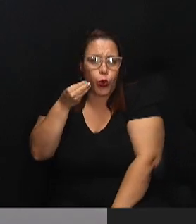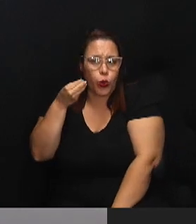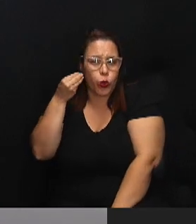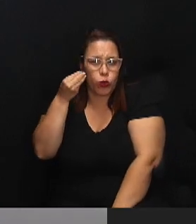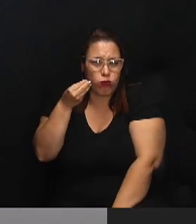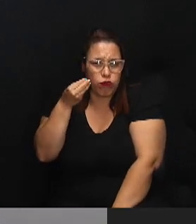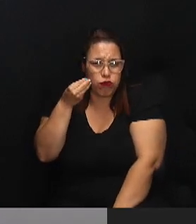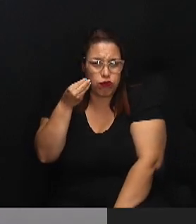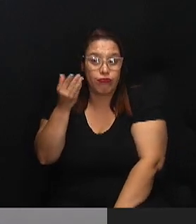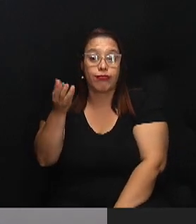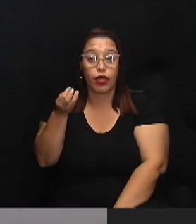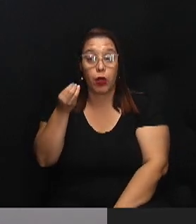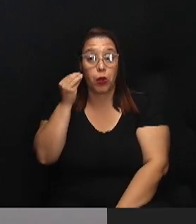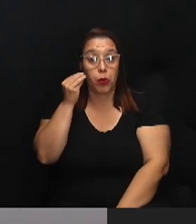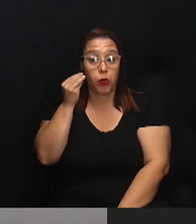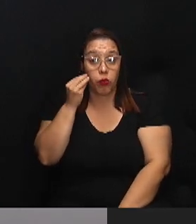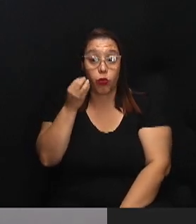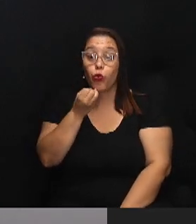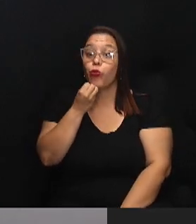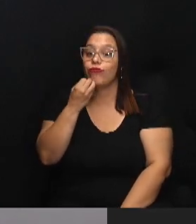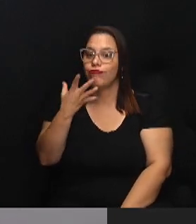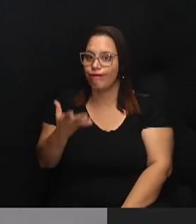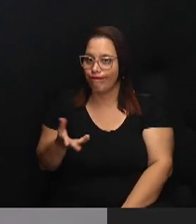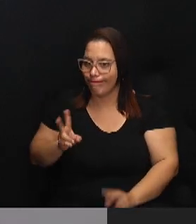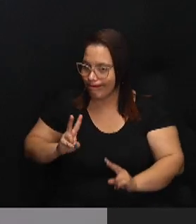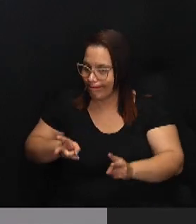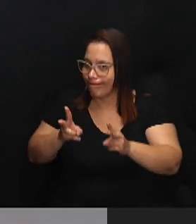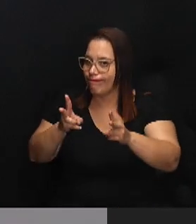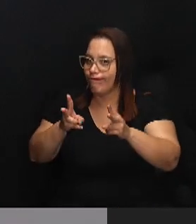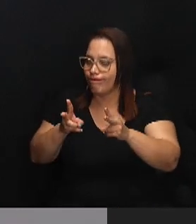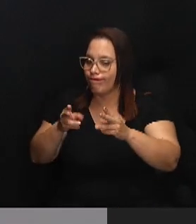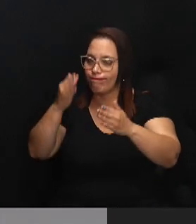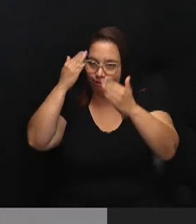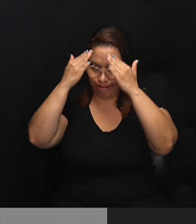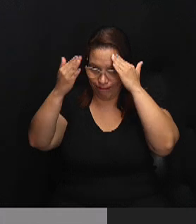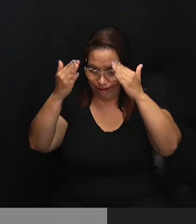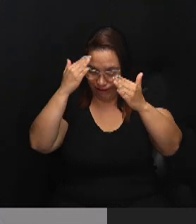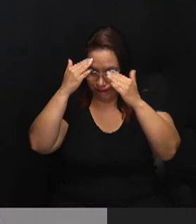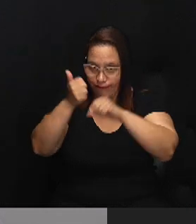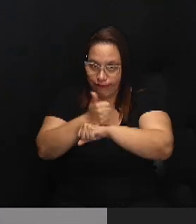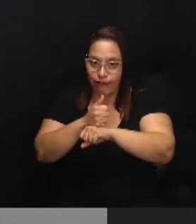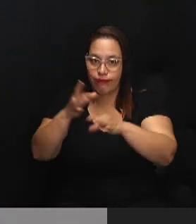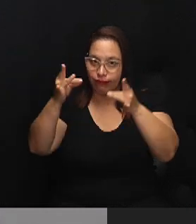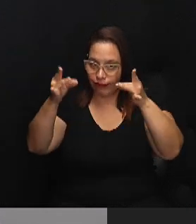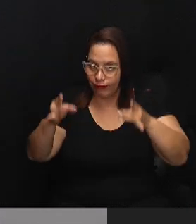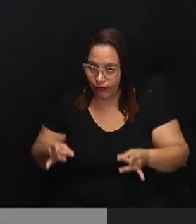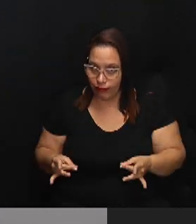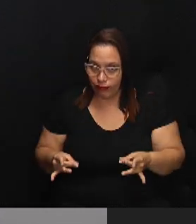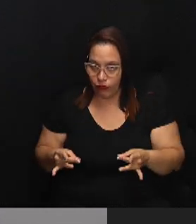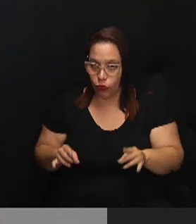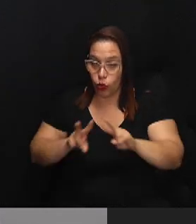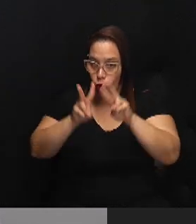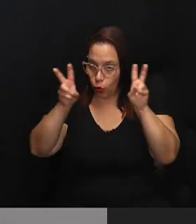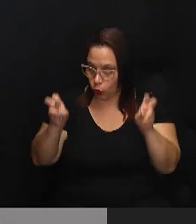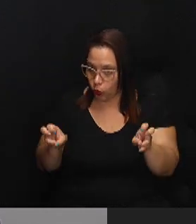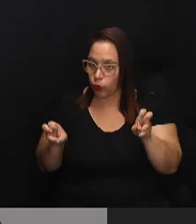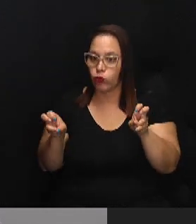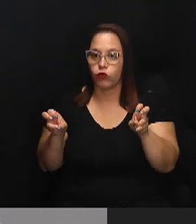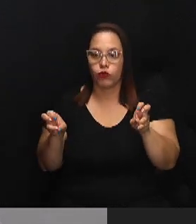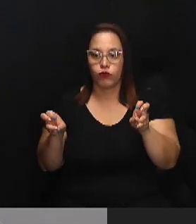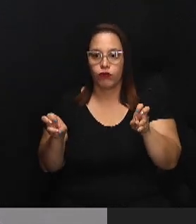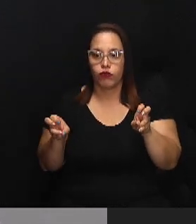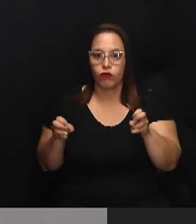isso é muito bom, sempre mediado por uma profissional especializada no assunto